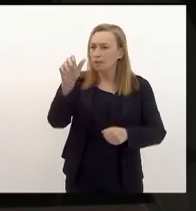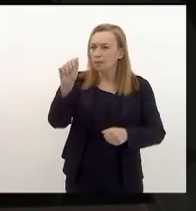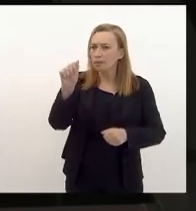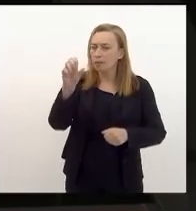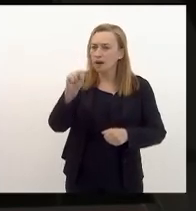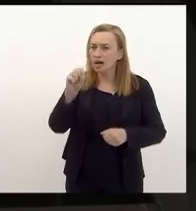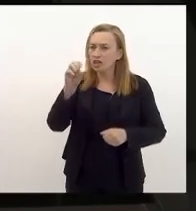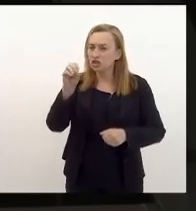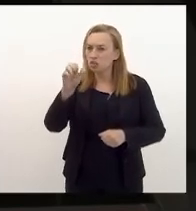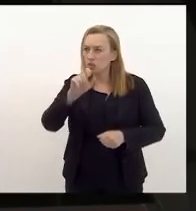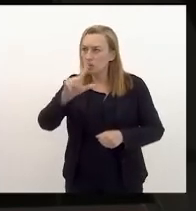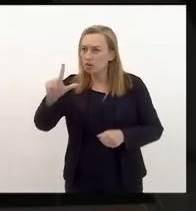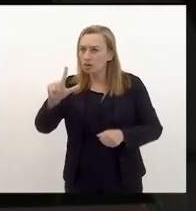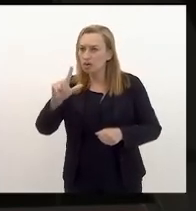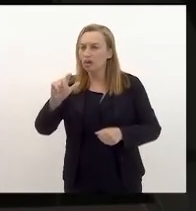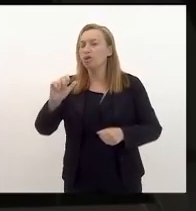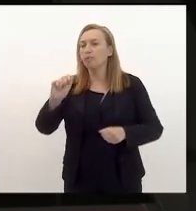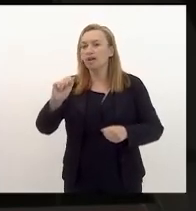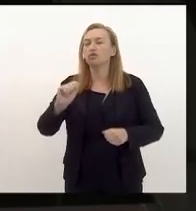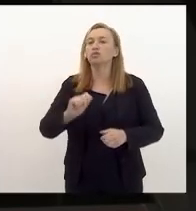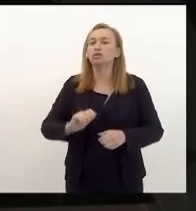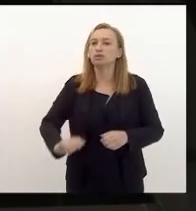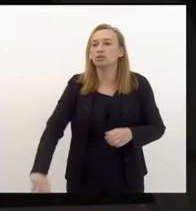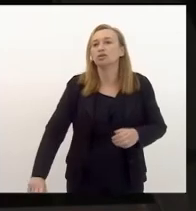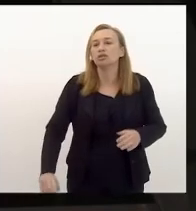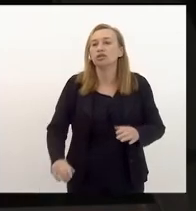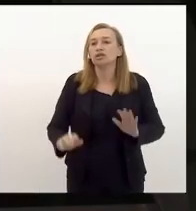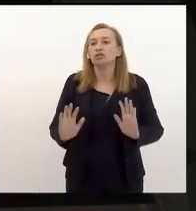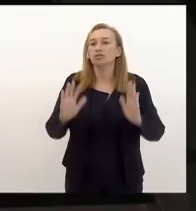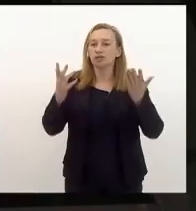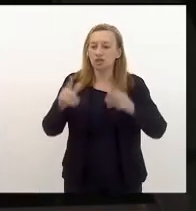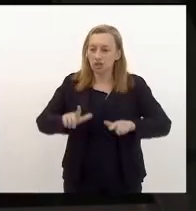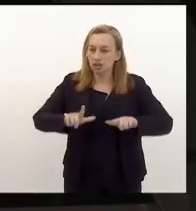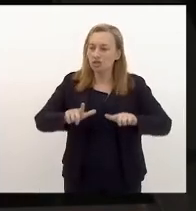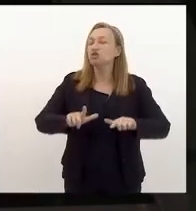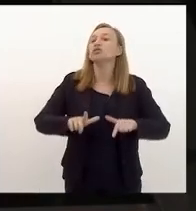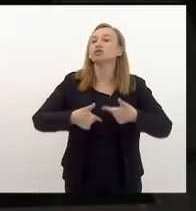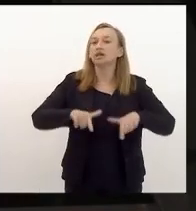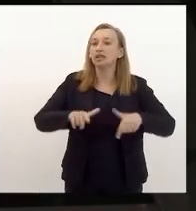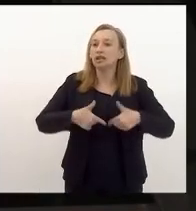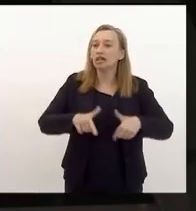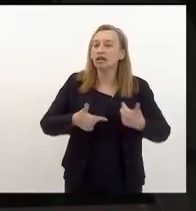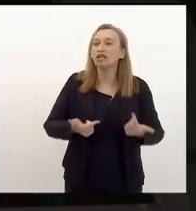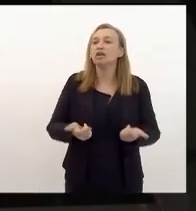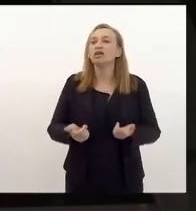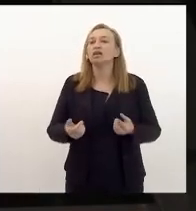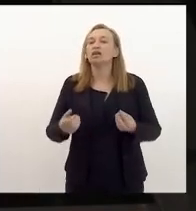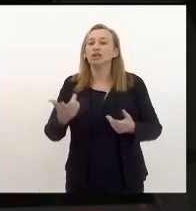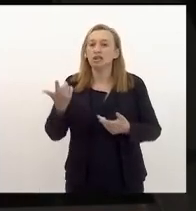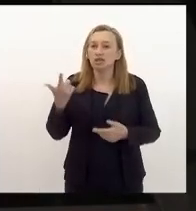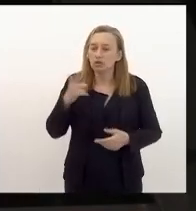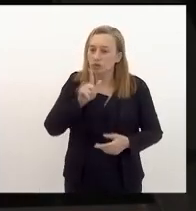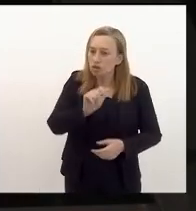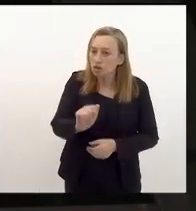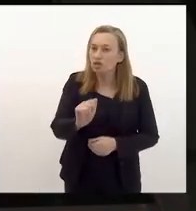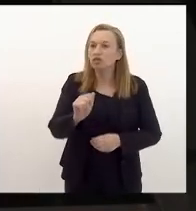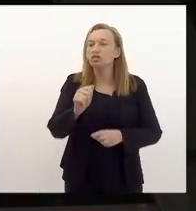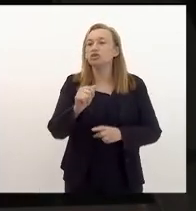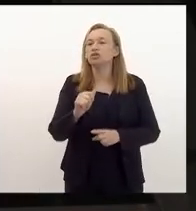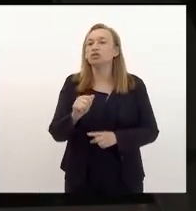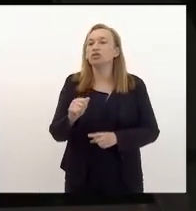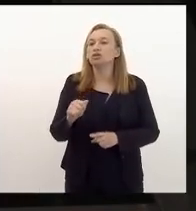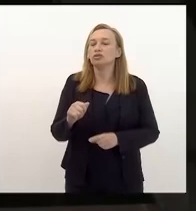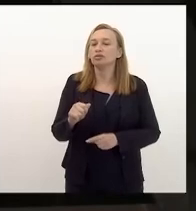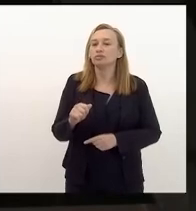graças sobre o ocorrido, né, em Jerusalém, as conquistas, e isso